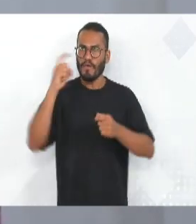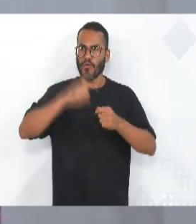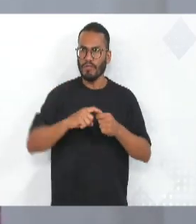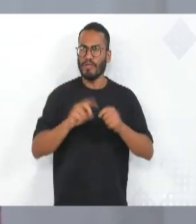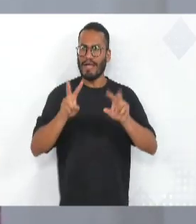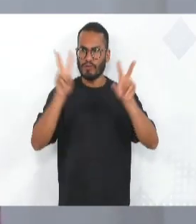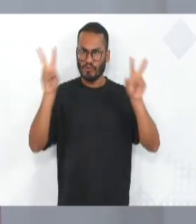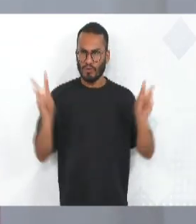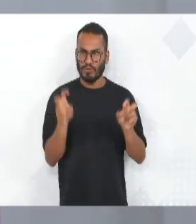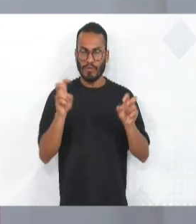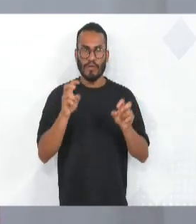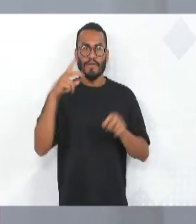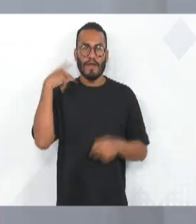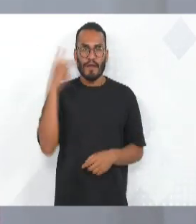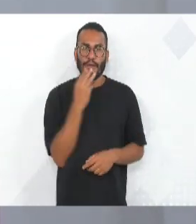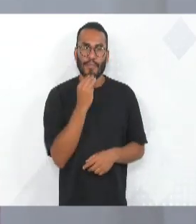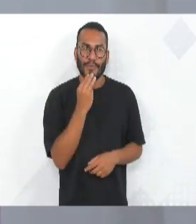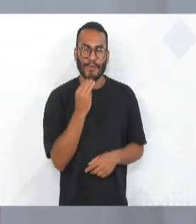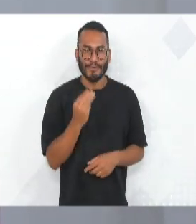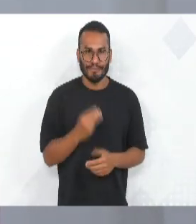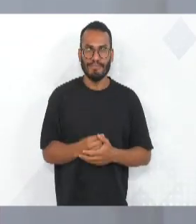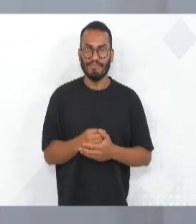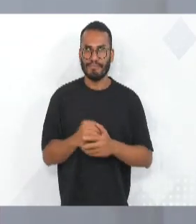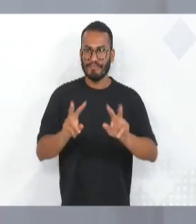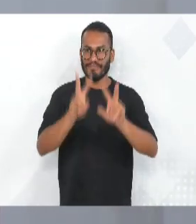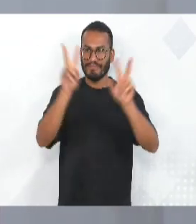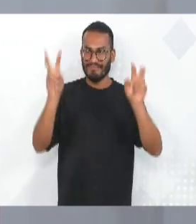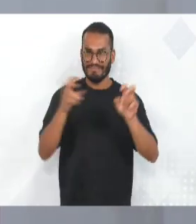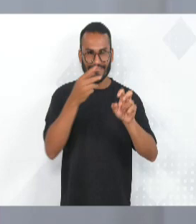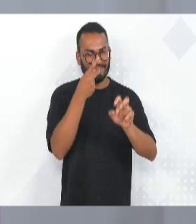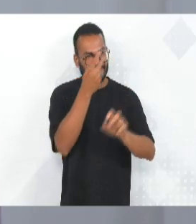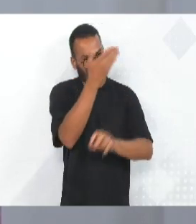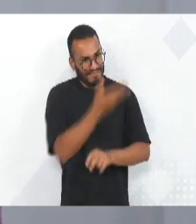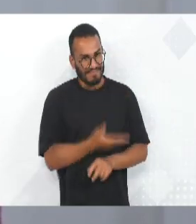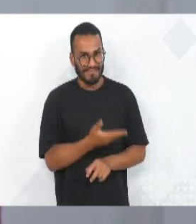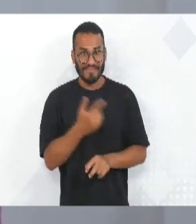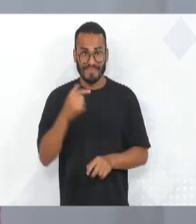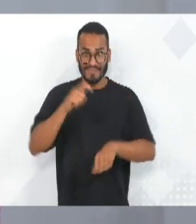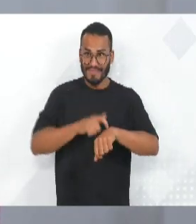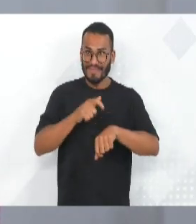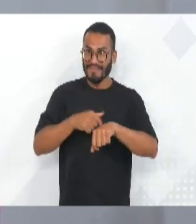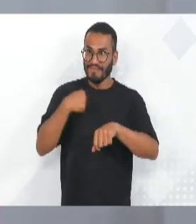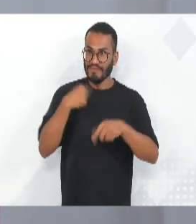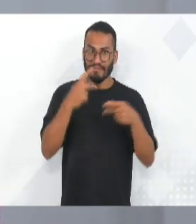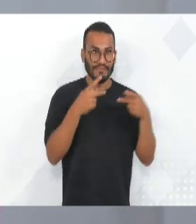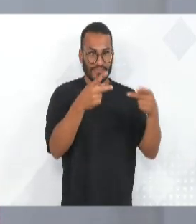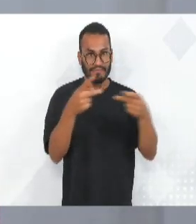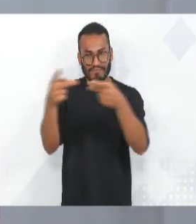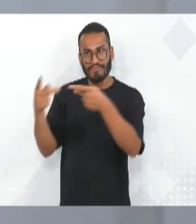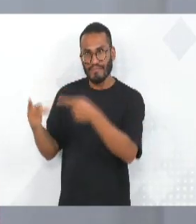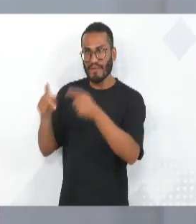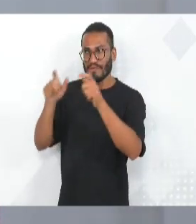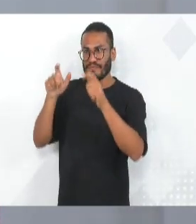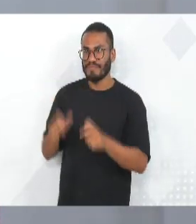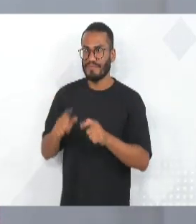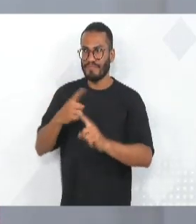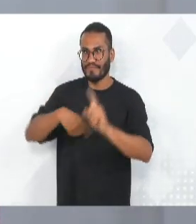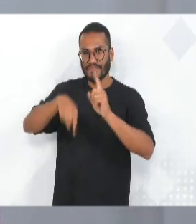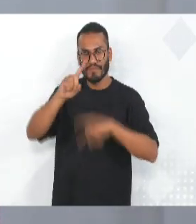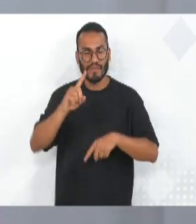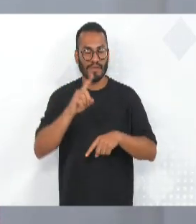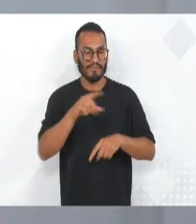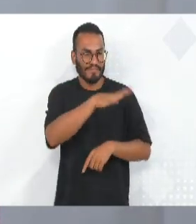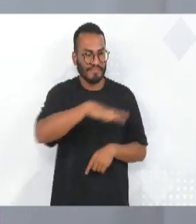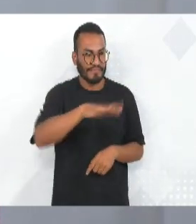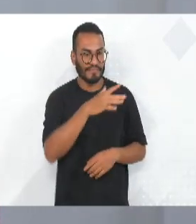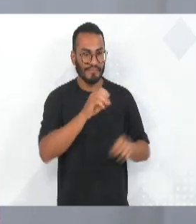aqui nesse assunto o vereador Bruno que está aqui acabei falando sobre o senhor também muito tempo eu tenho visitado aqui alguns players de sucesso na área da